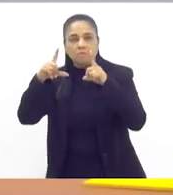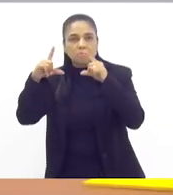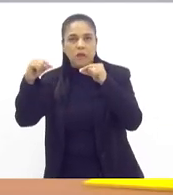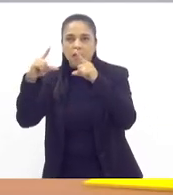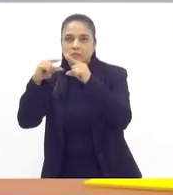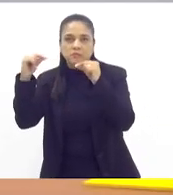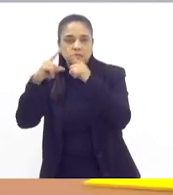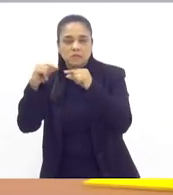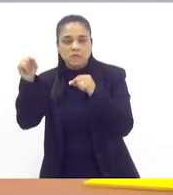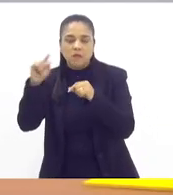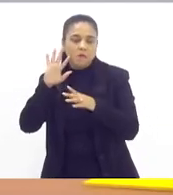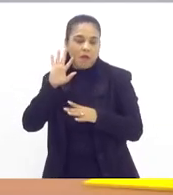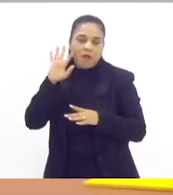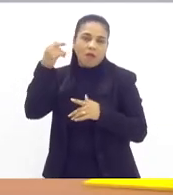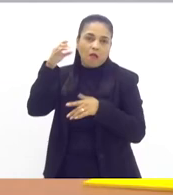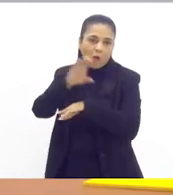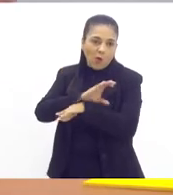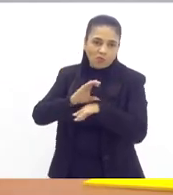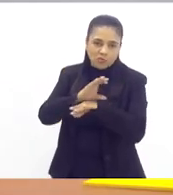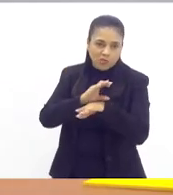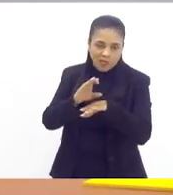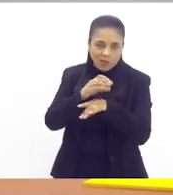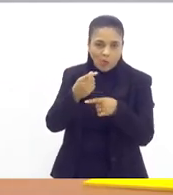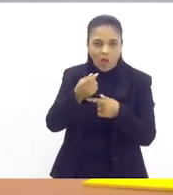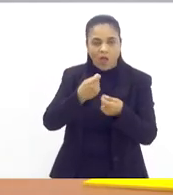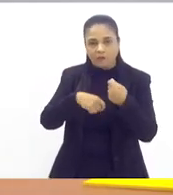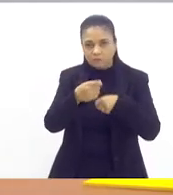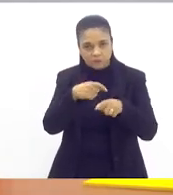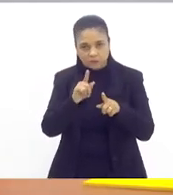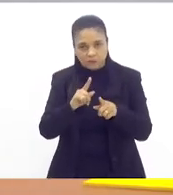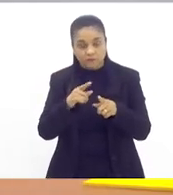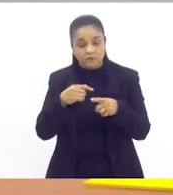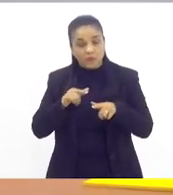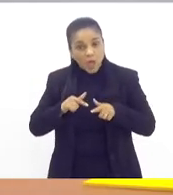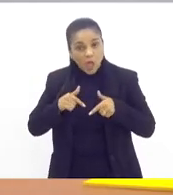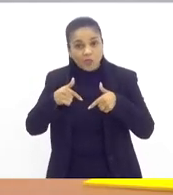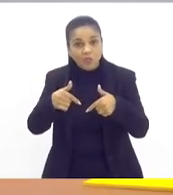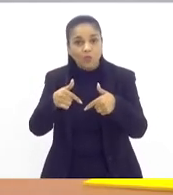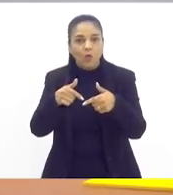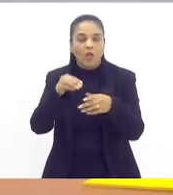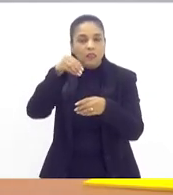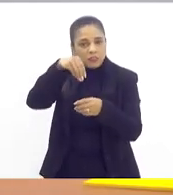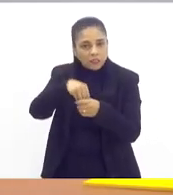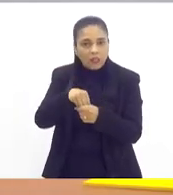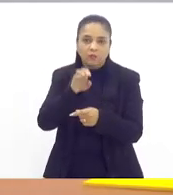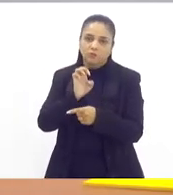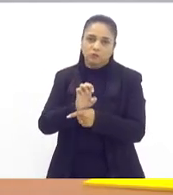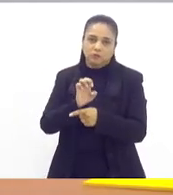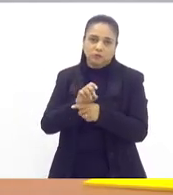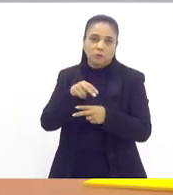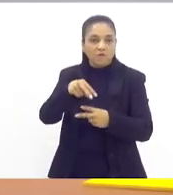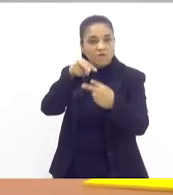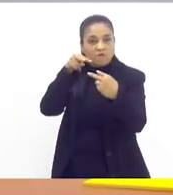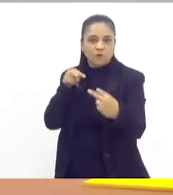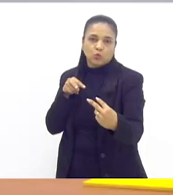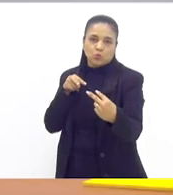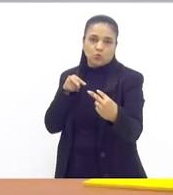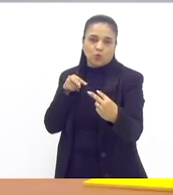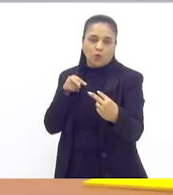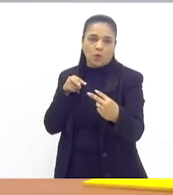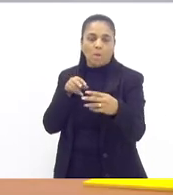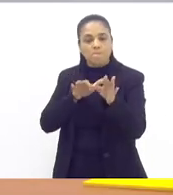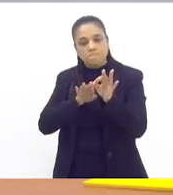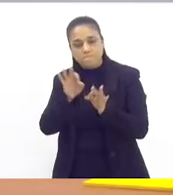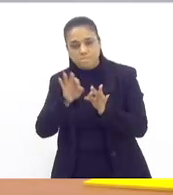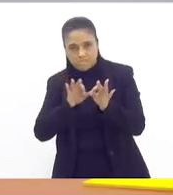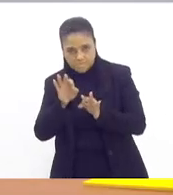do contencioso administrativo. Os estados e municípios vão poder atuar nas matérias que forem de interesse deles e vai ser, está tudo montado para